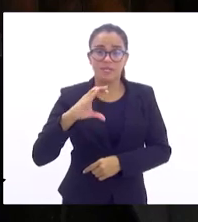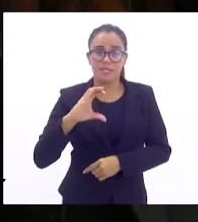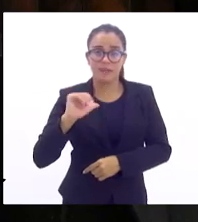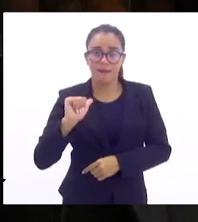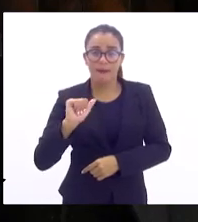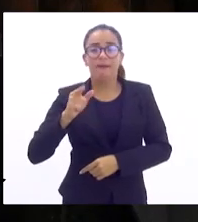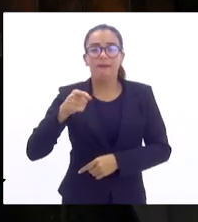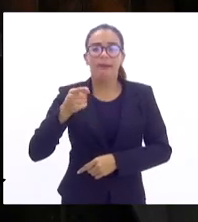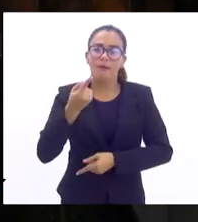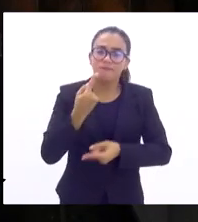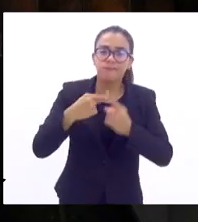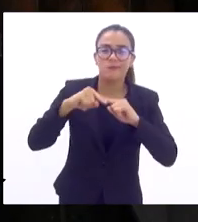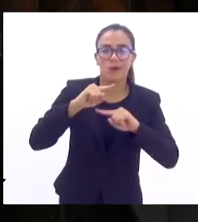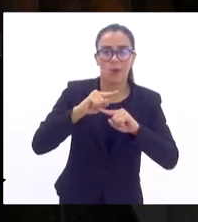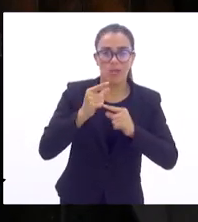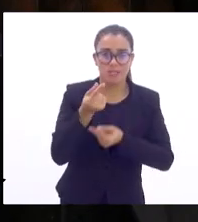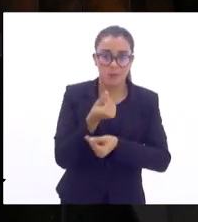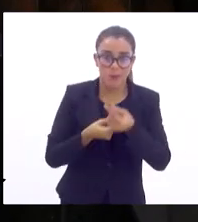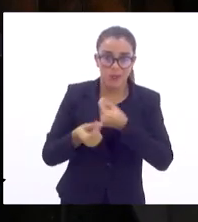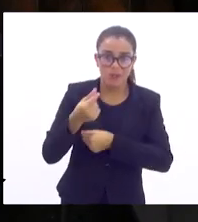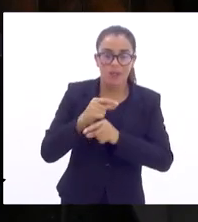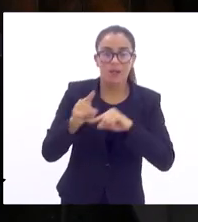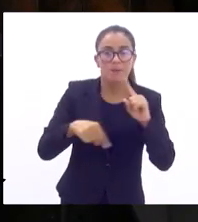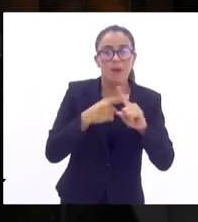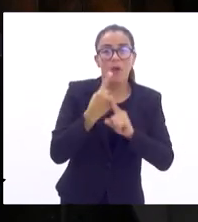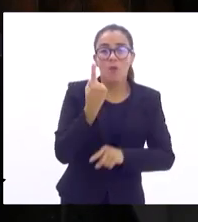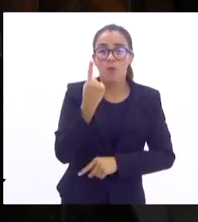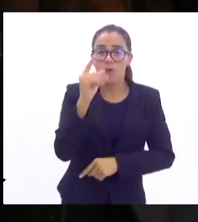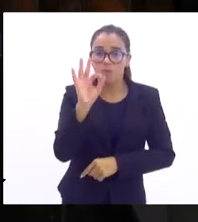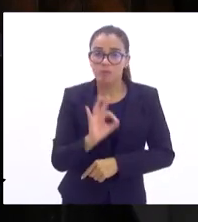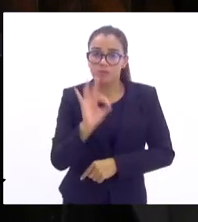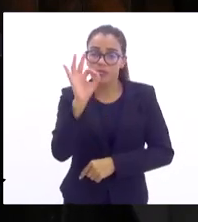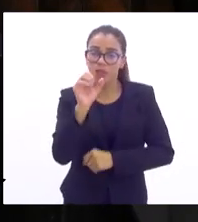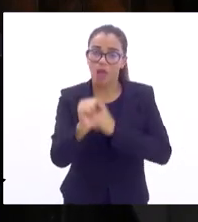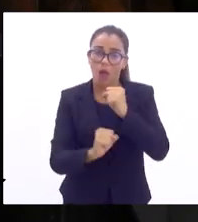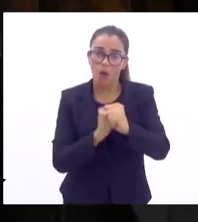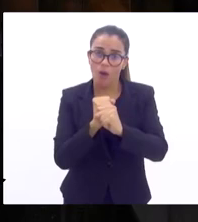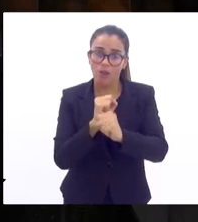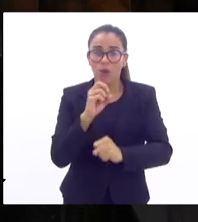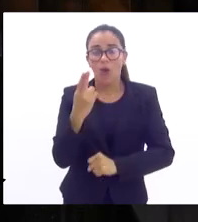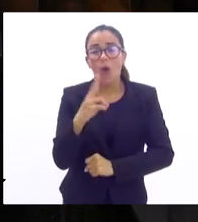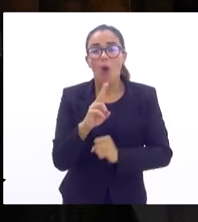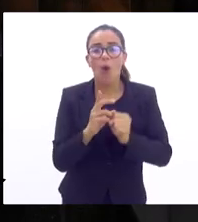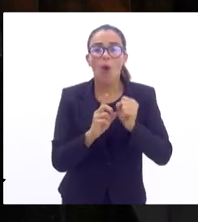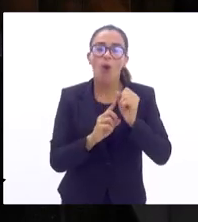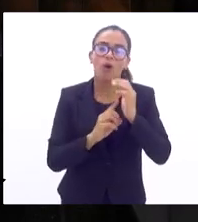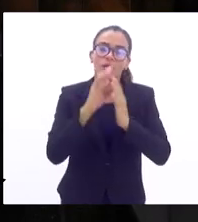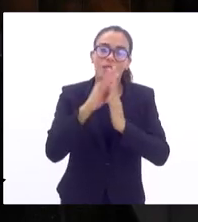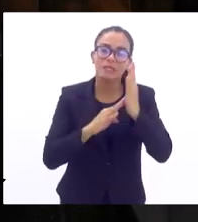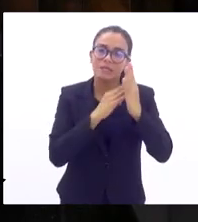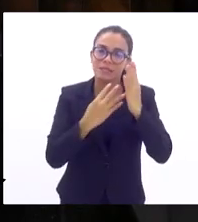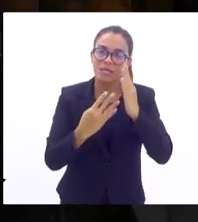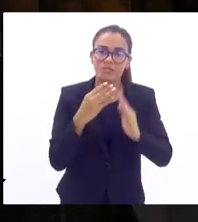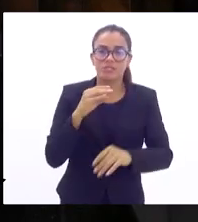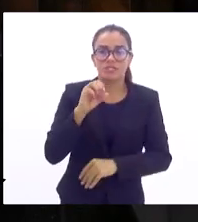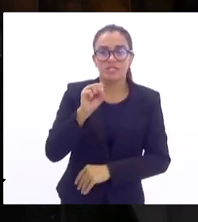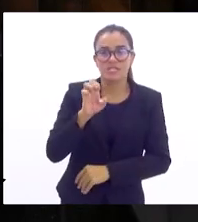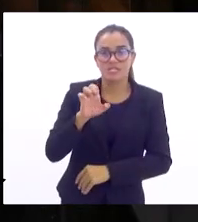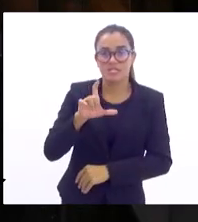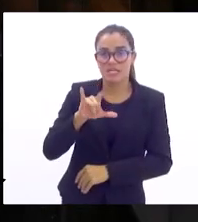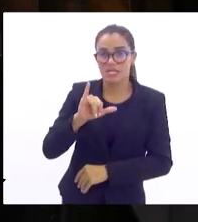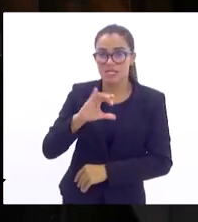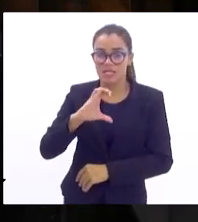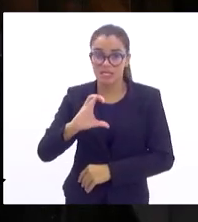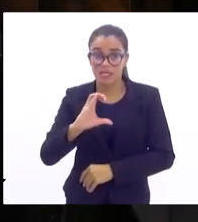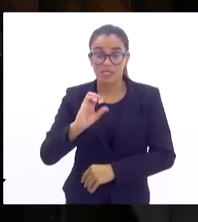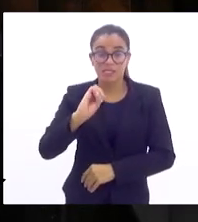monetária mas quatro por cento ao ano ou taxa SELIC o que for menor se